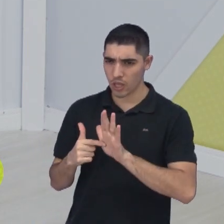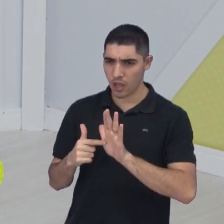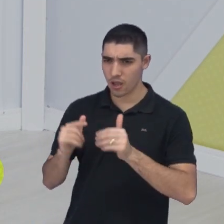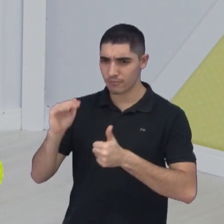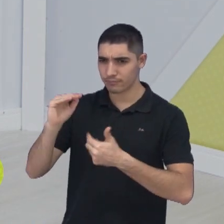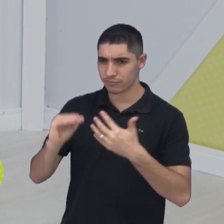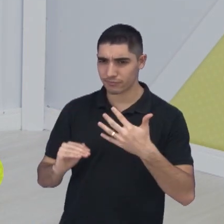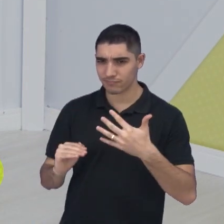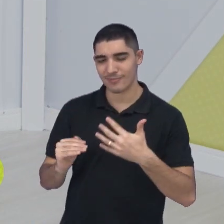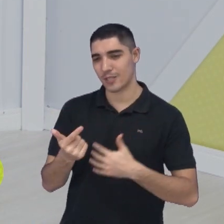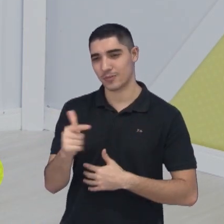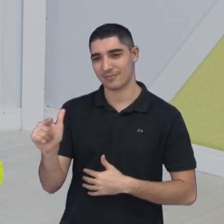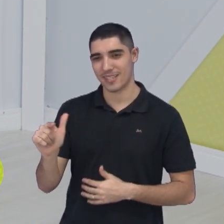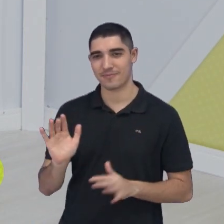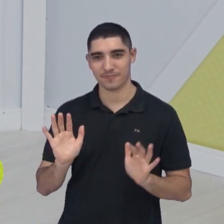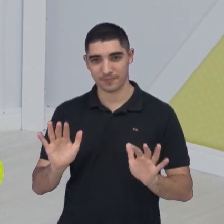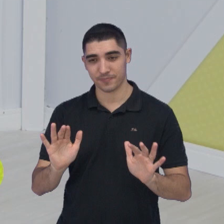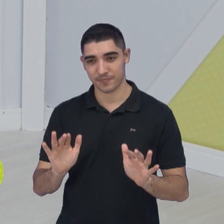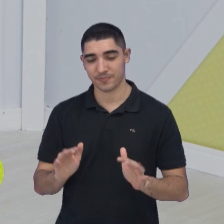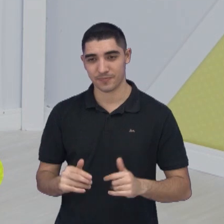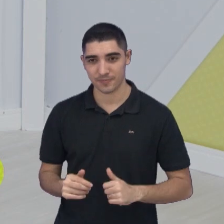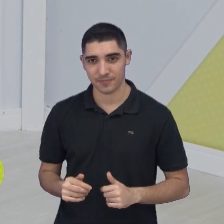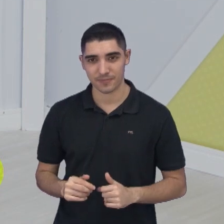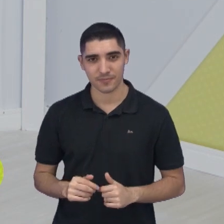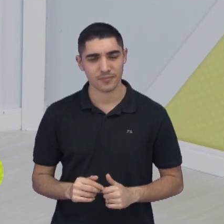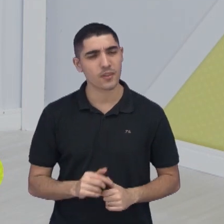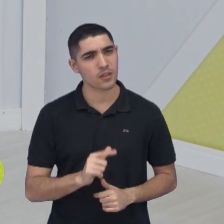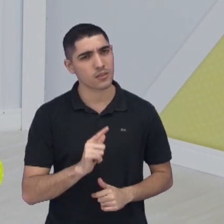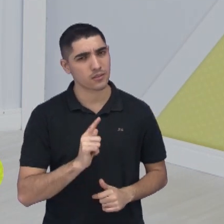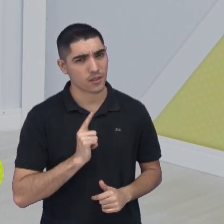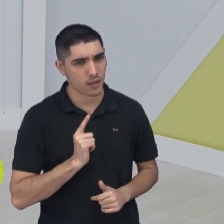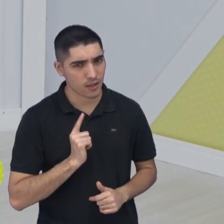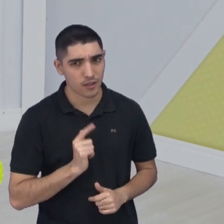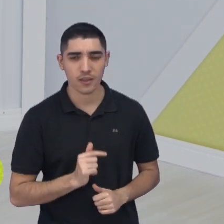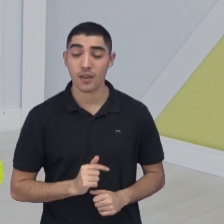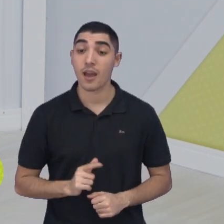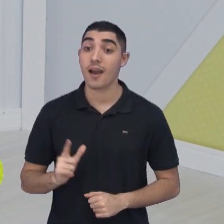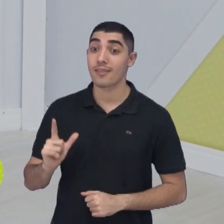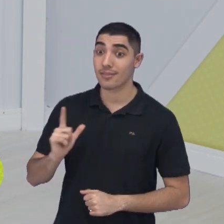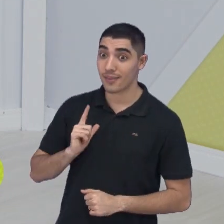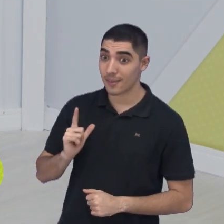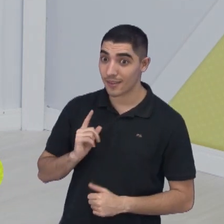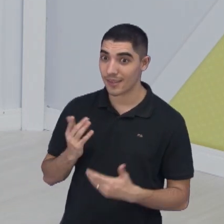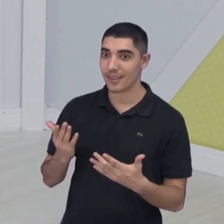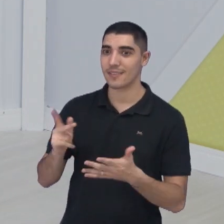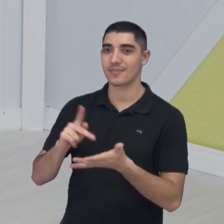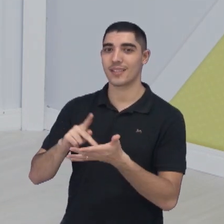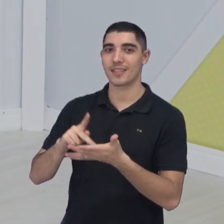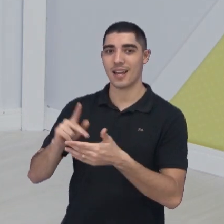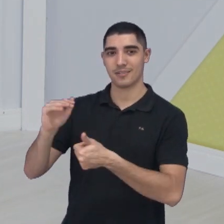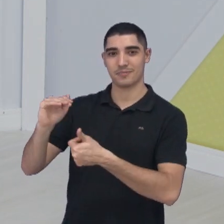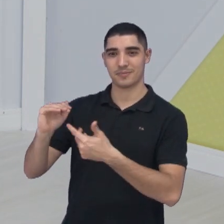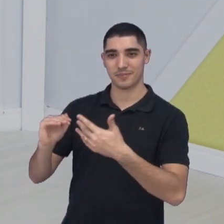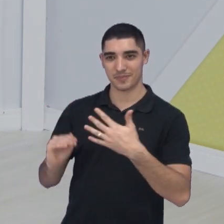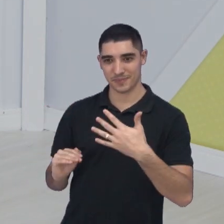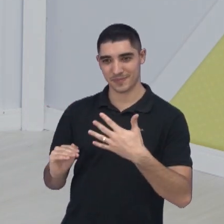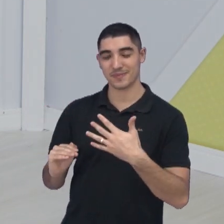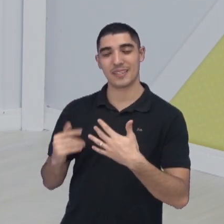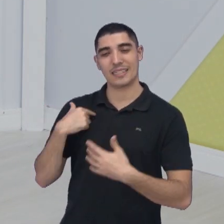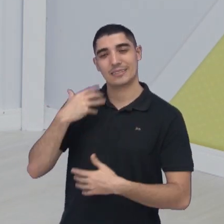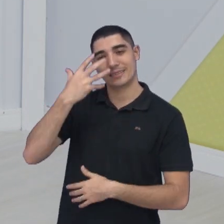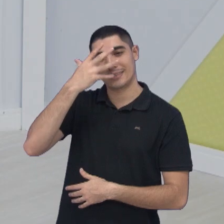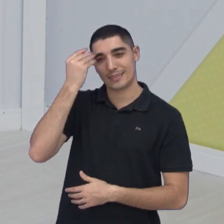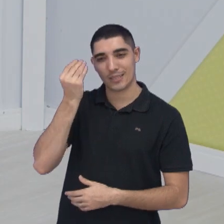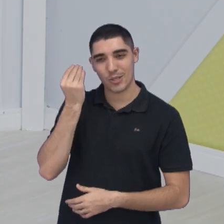esse aqui não tem muito bem parabéns aí pros meninos tem tem ah é verdade tem classificação obg tem os Escudos inclusive lá é verdade como é que eu